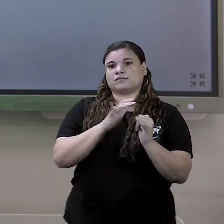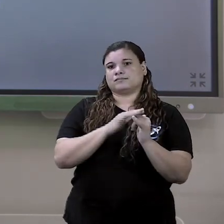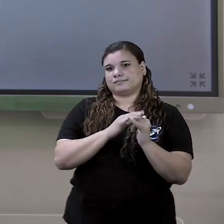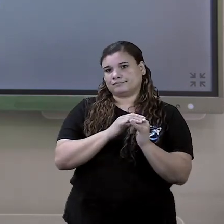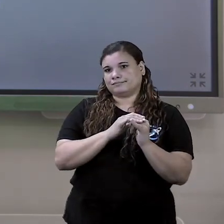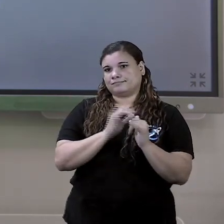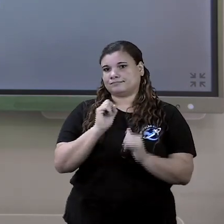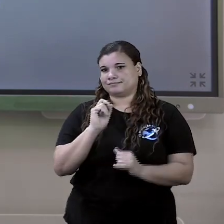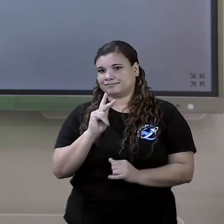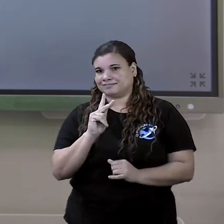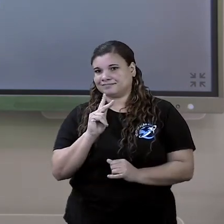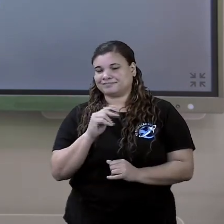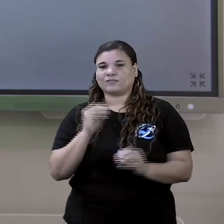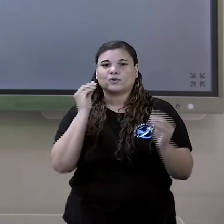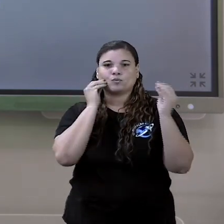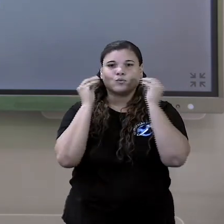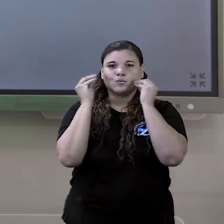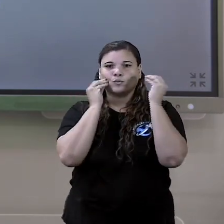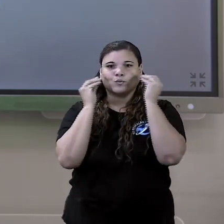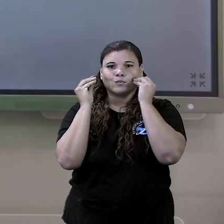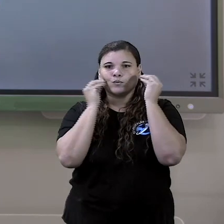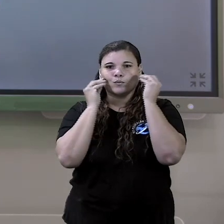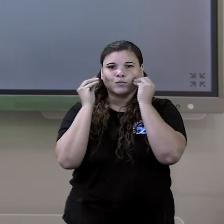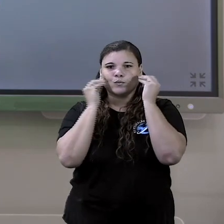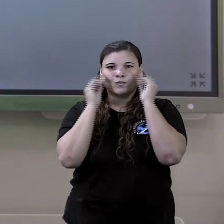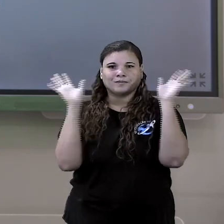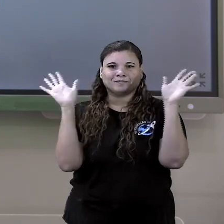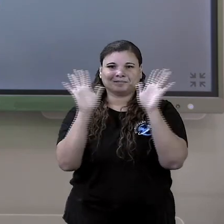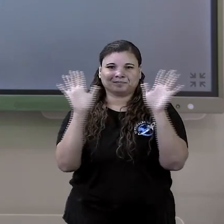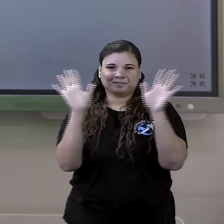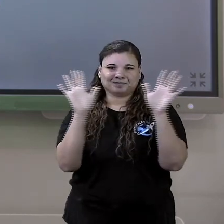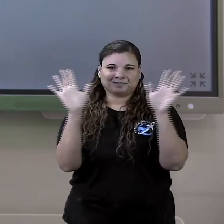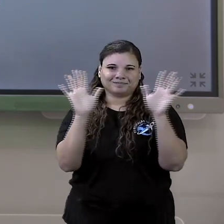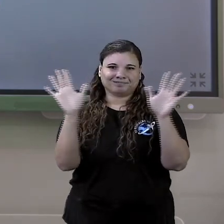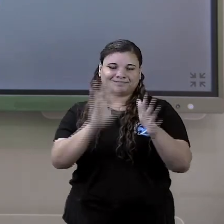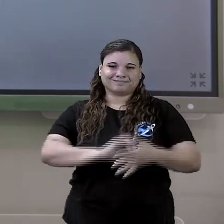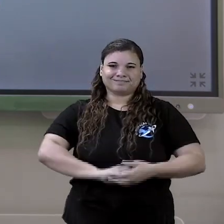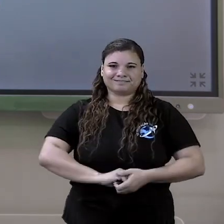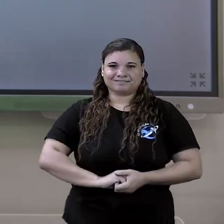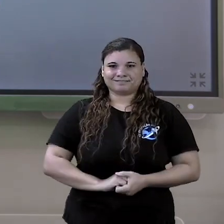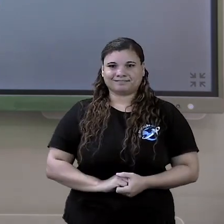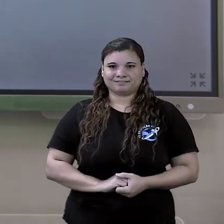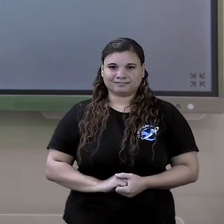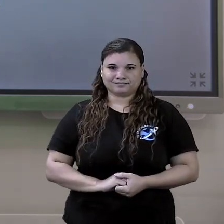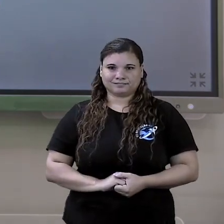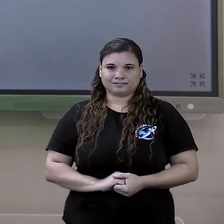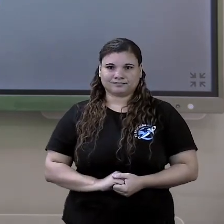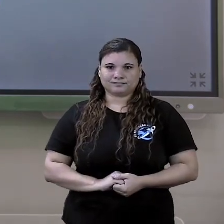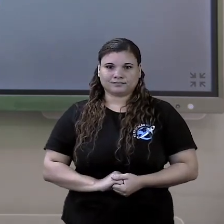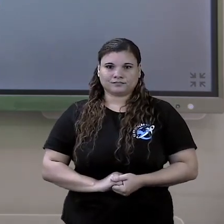Combinado? Beijo no coração, fiquem com Deus e até a nossa próxima aula!